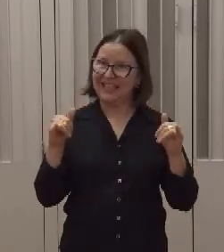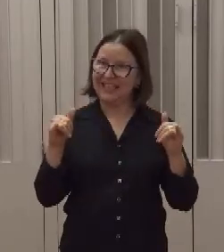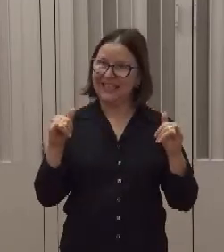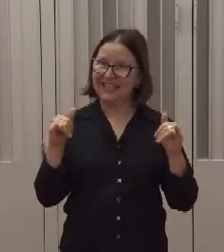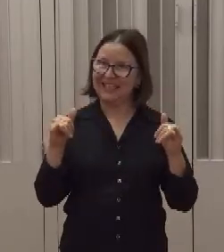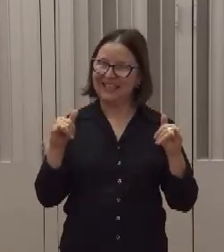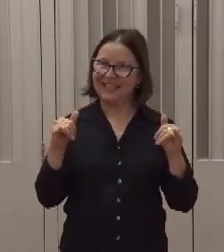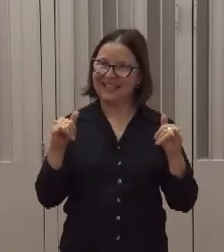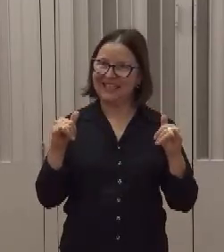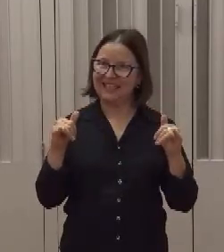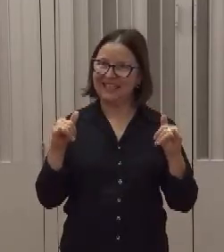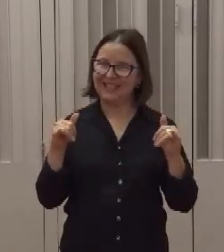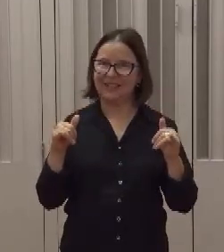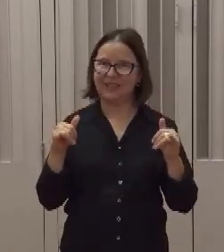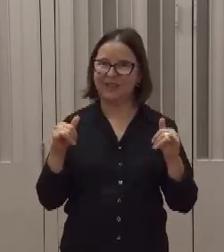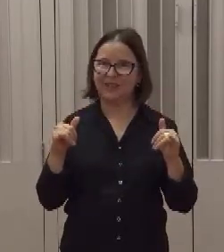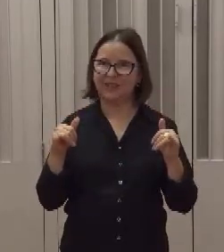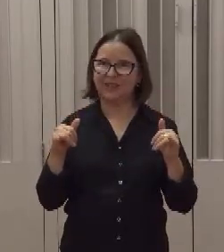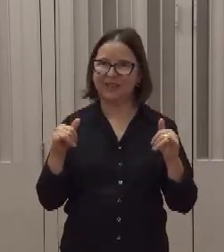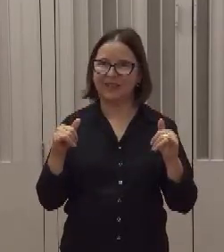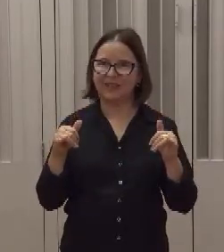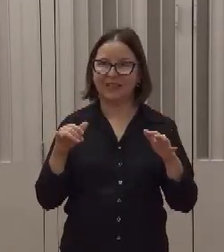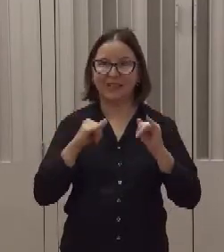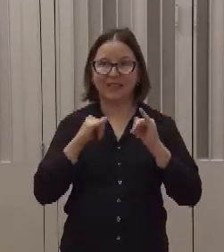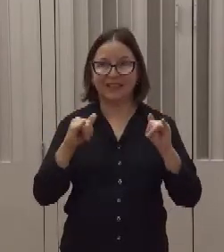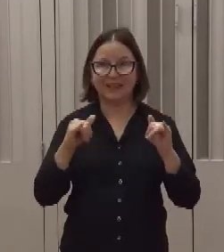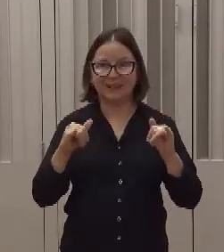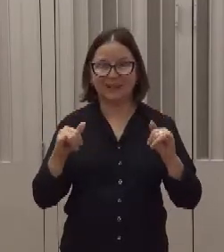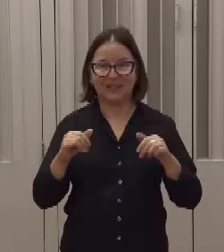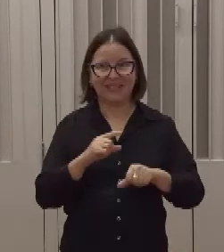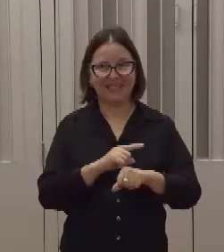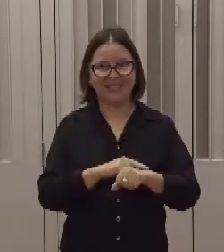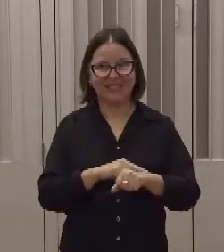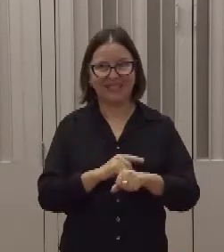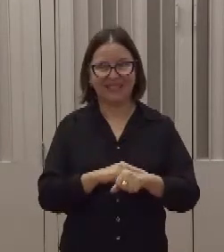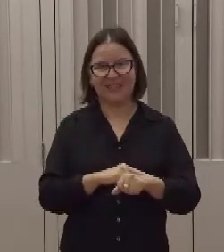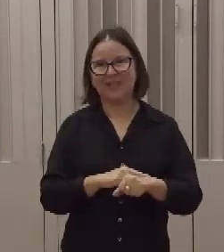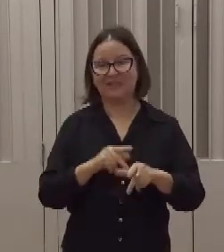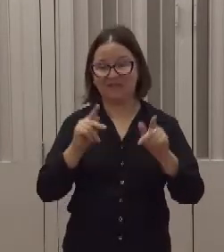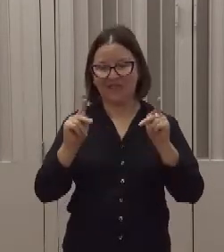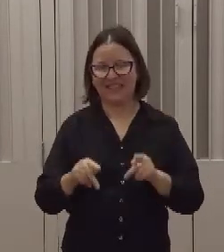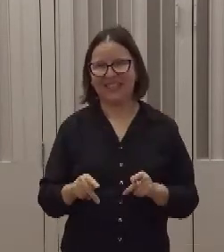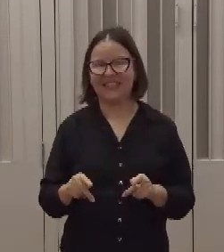foi transmitida em tempo real. E a mensagem foi a seguinte: